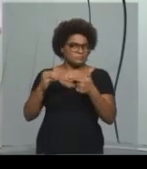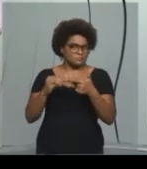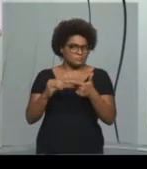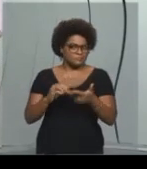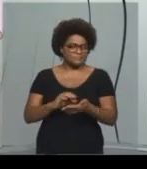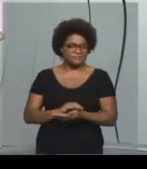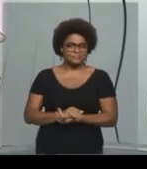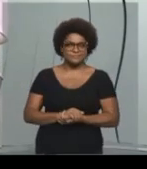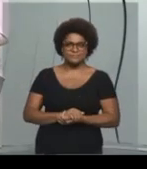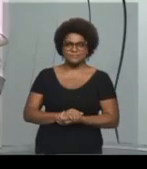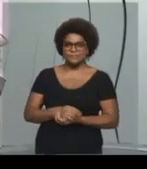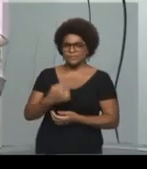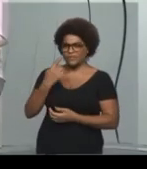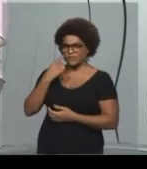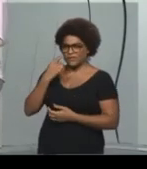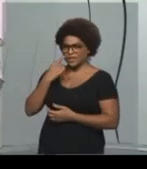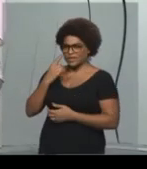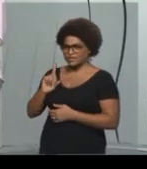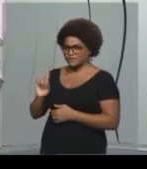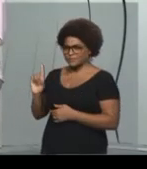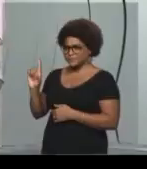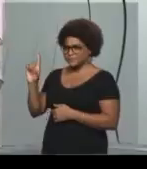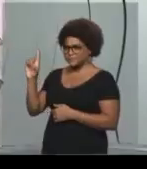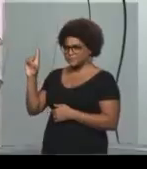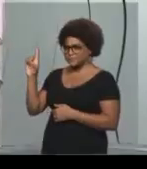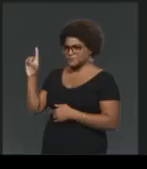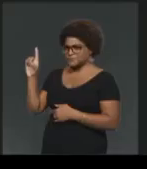Nacional. Veja só.